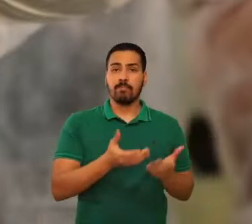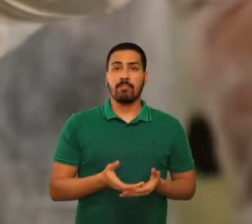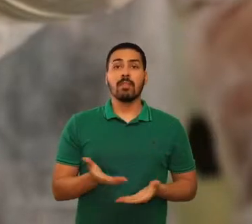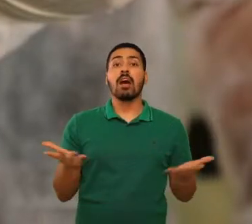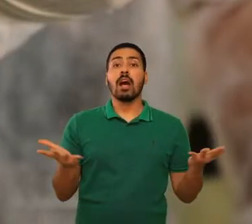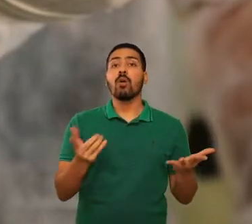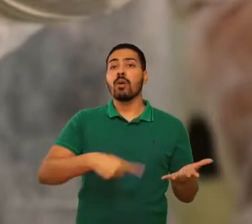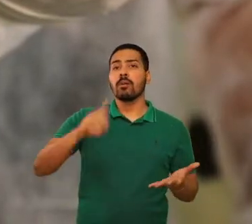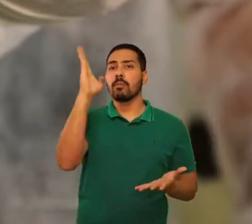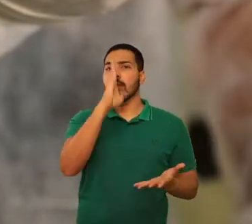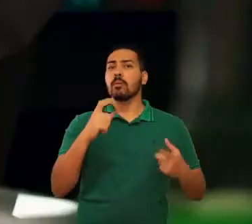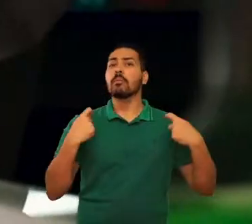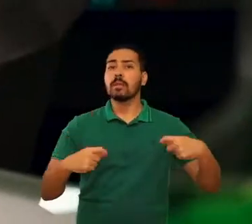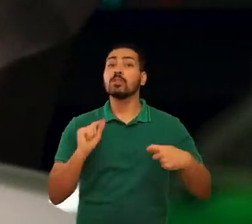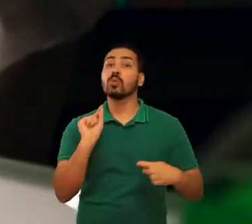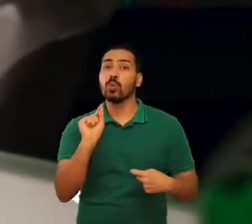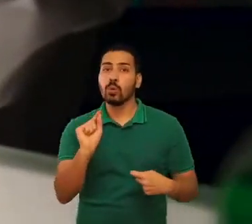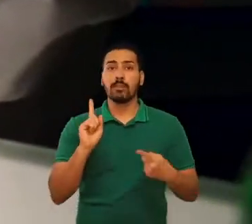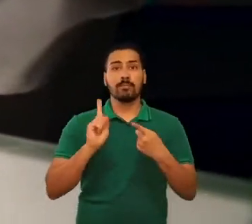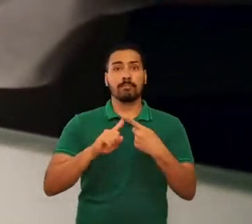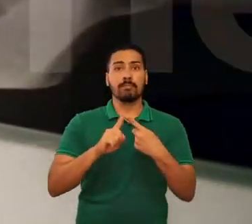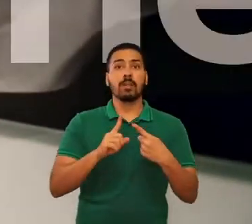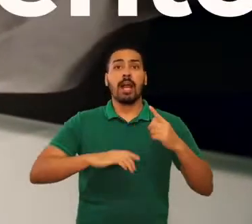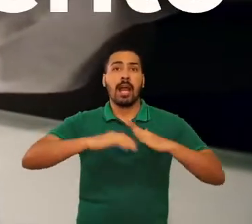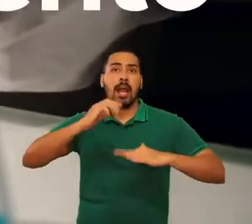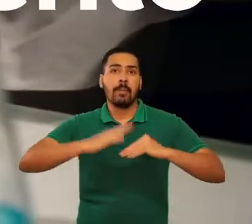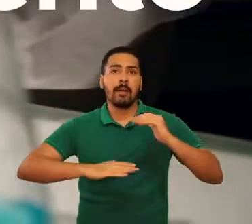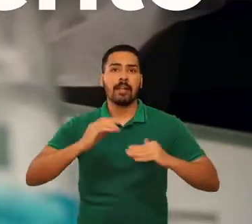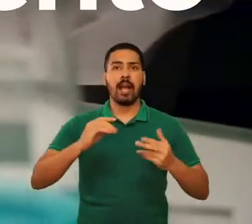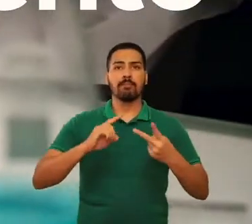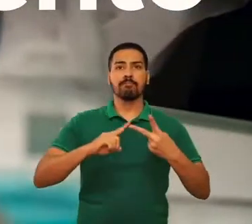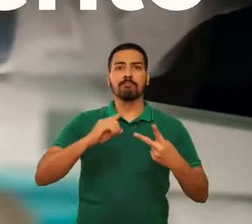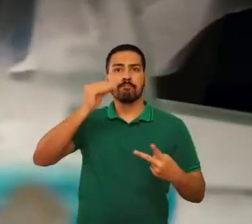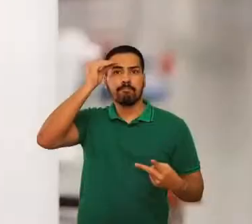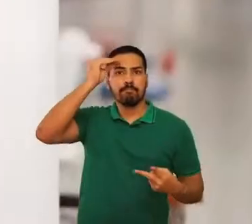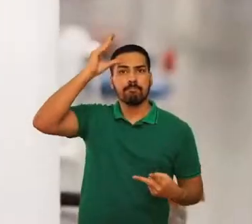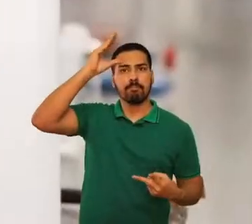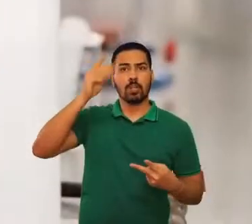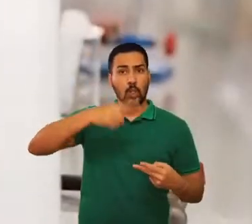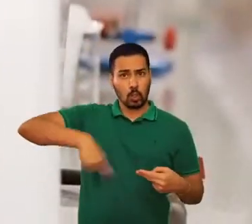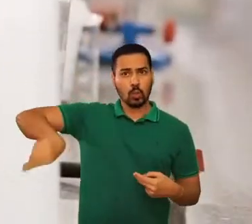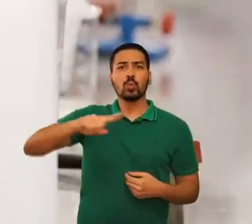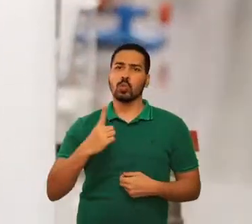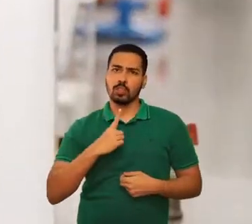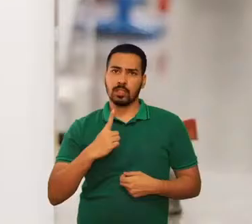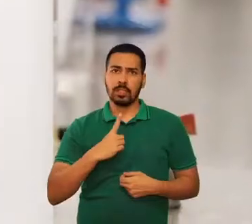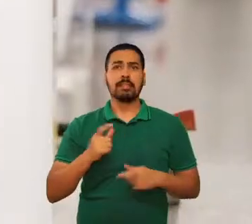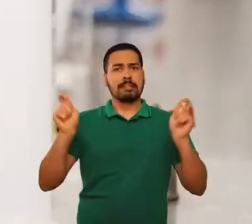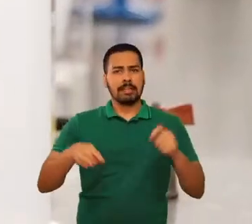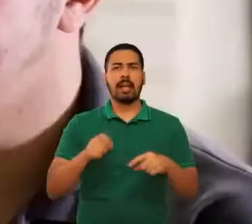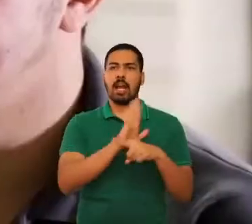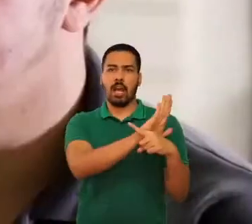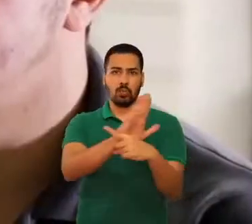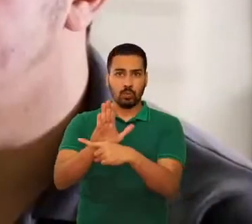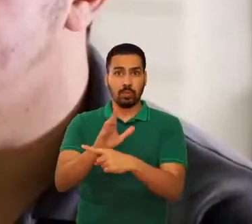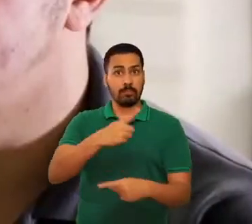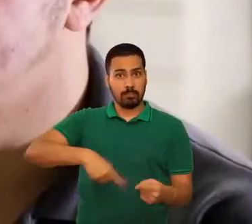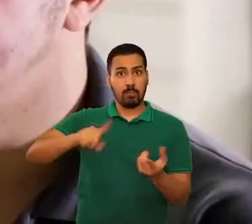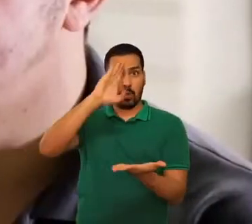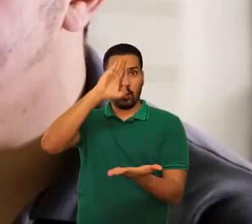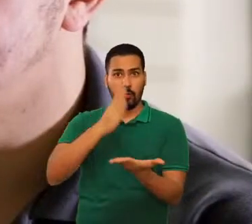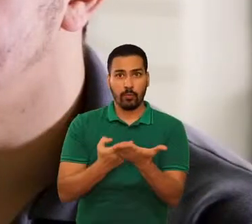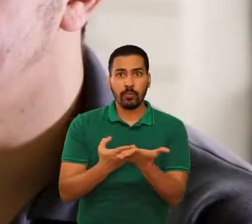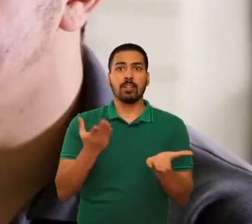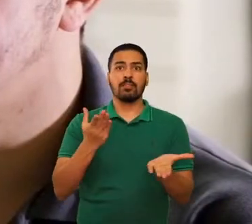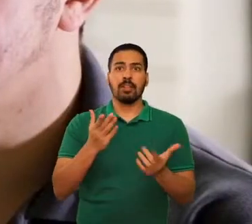Brasil mais precisa agora nós temos: conhecimento. Porque acreditamos que ciência, tecnologia